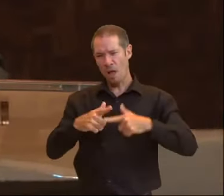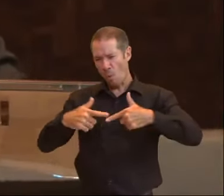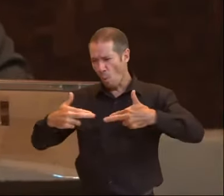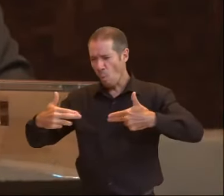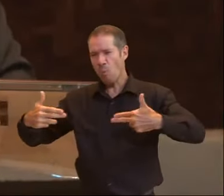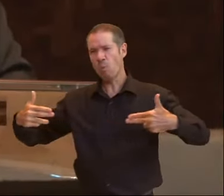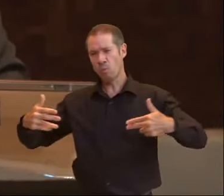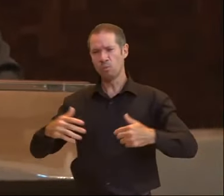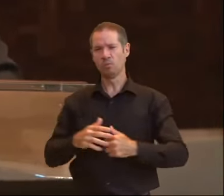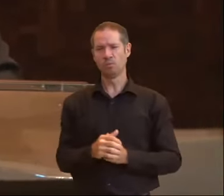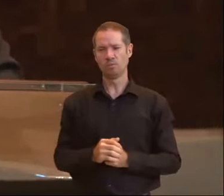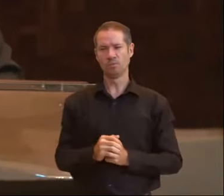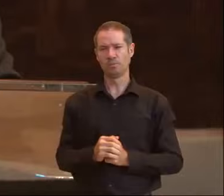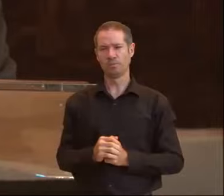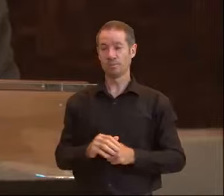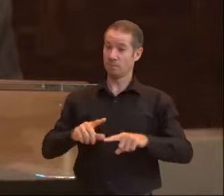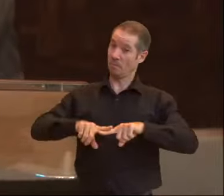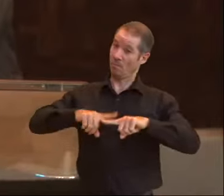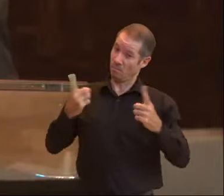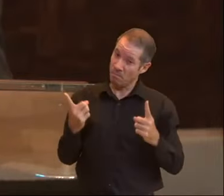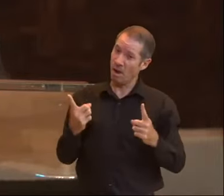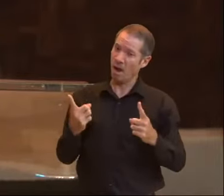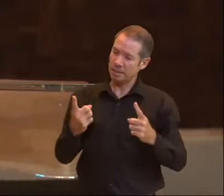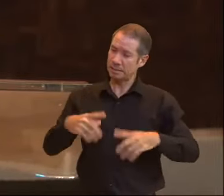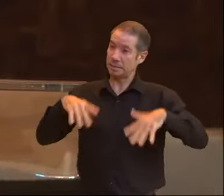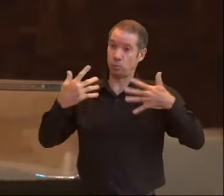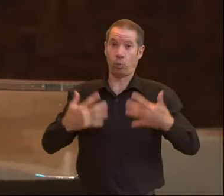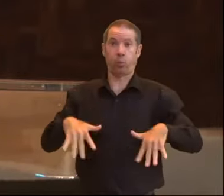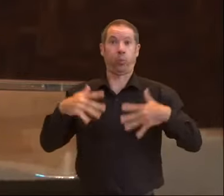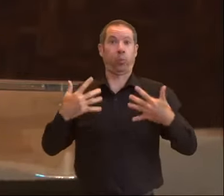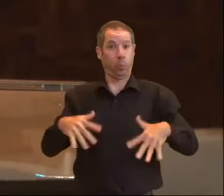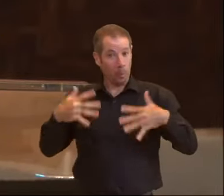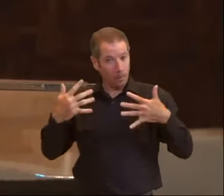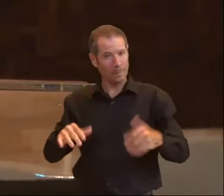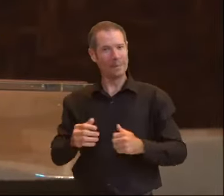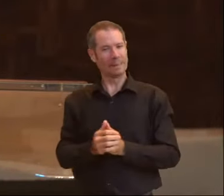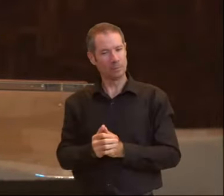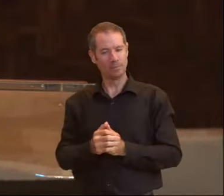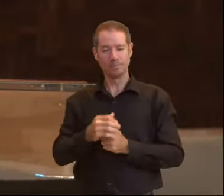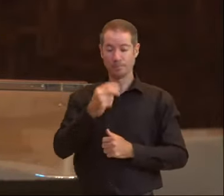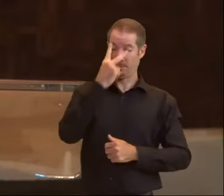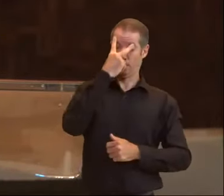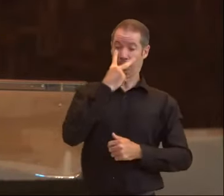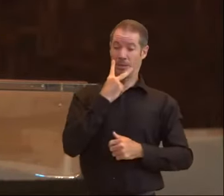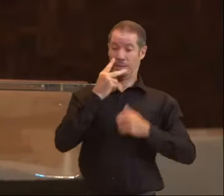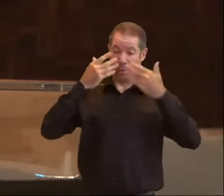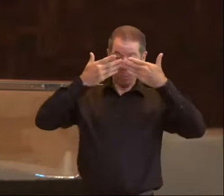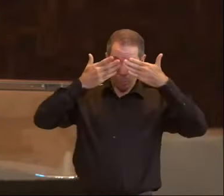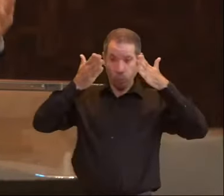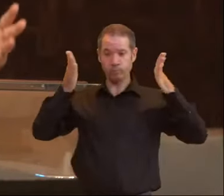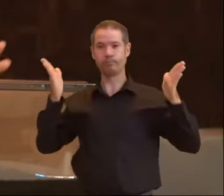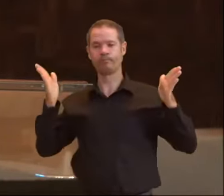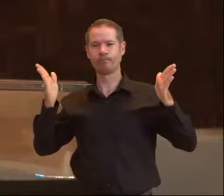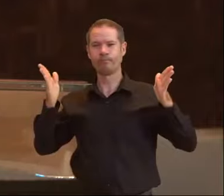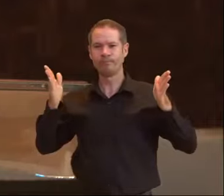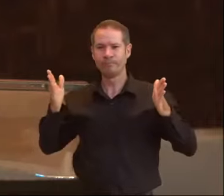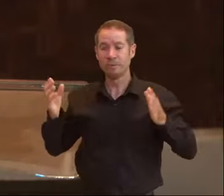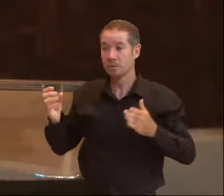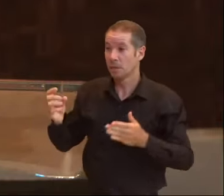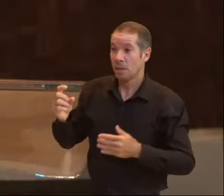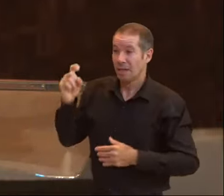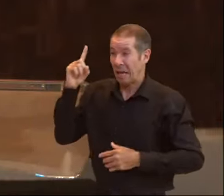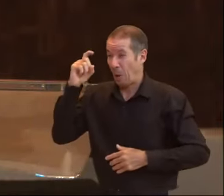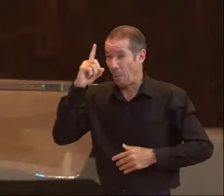coisas, mas deve ter sido tremendo. E a cura daquele cego trouxe algumas